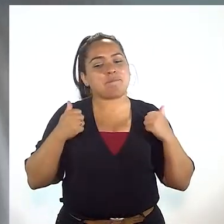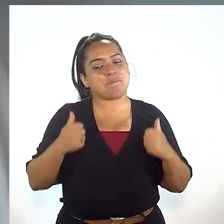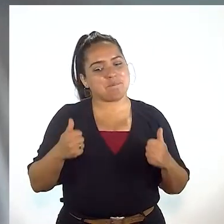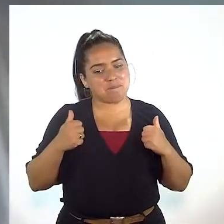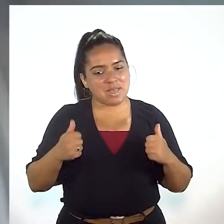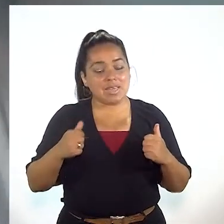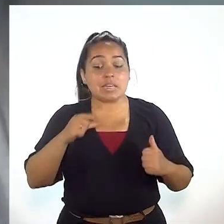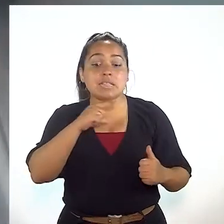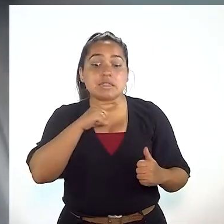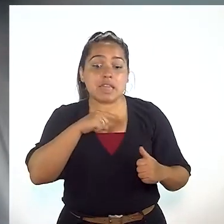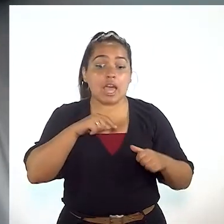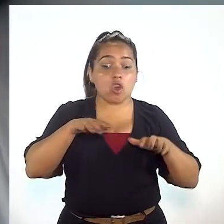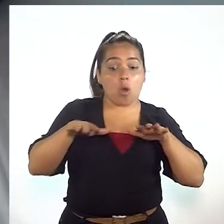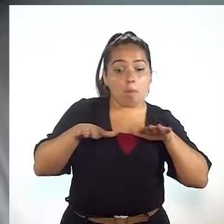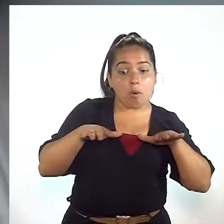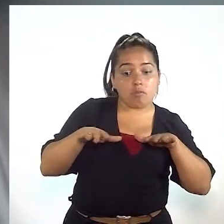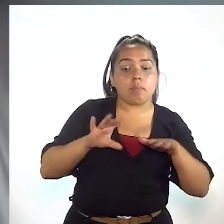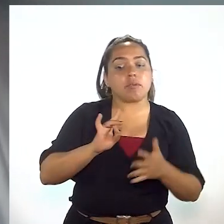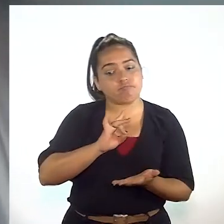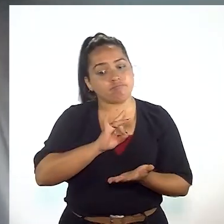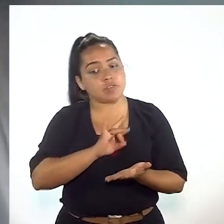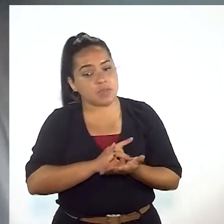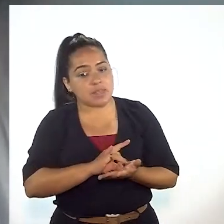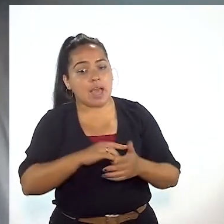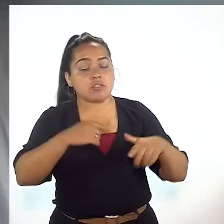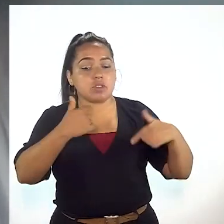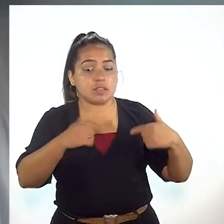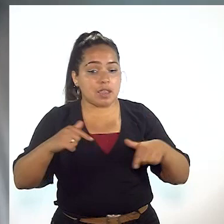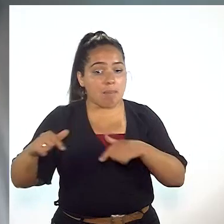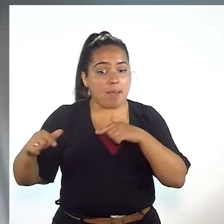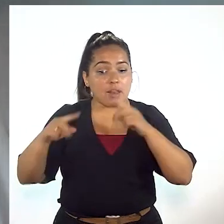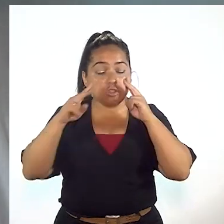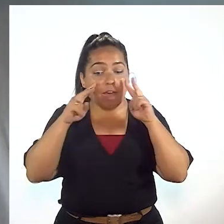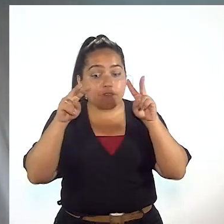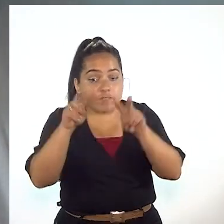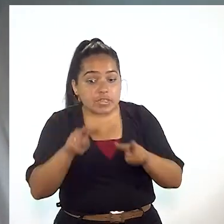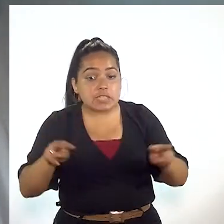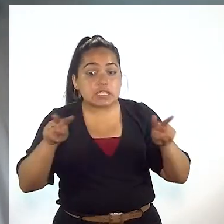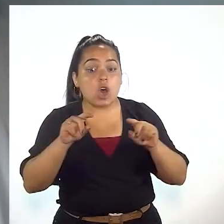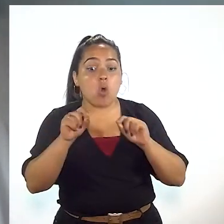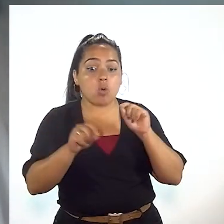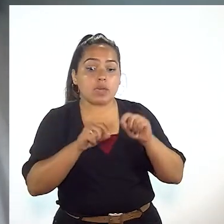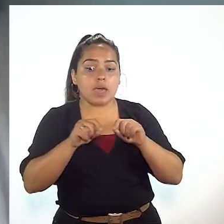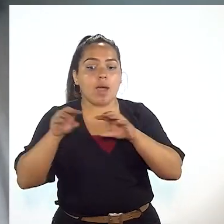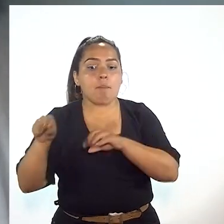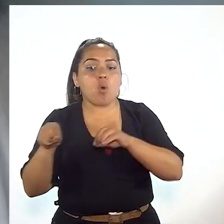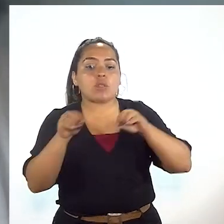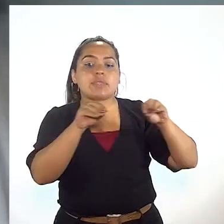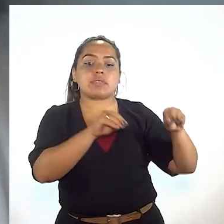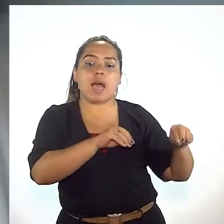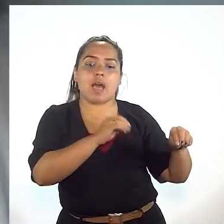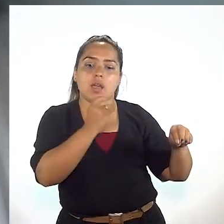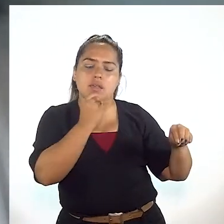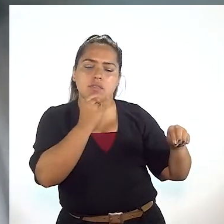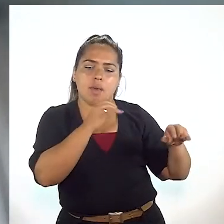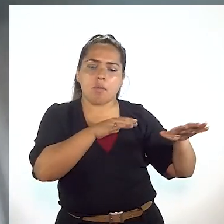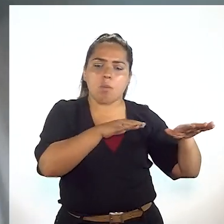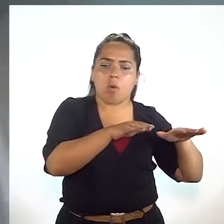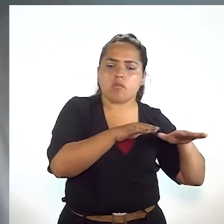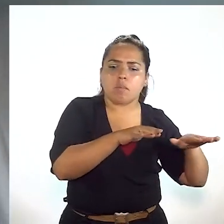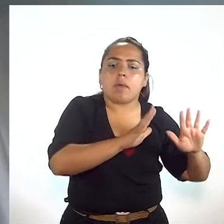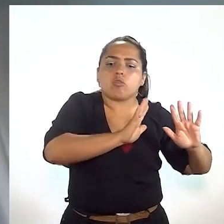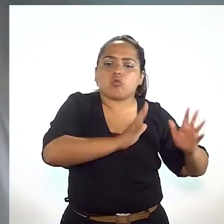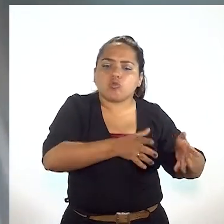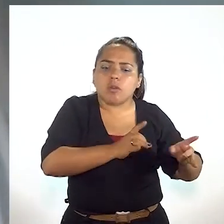Não, maravilhoso, maravilhoso o que você falou. A gente está no movimento Rio de Impacto trabalhando sob a